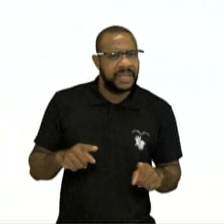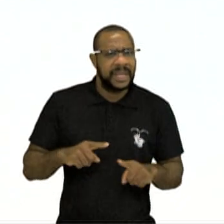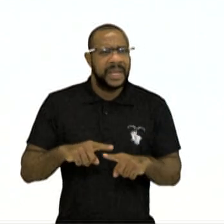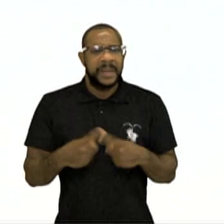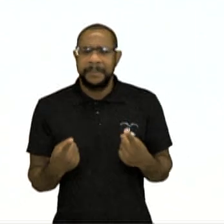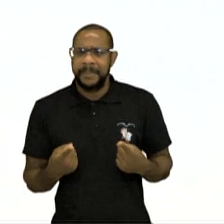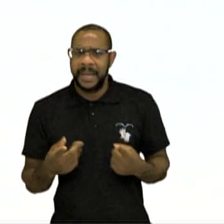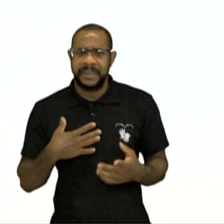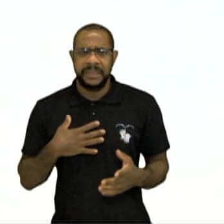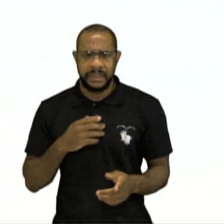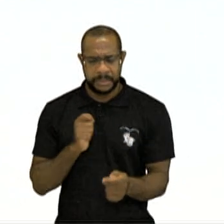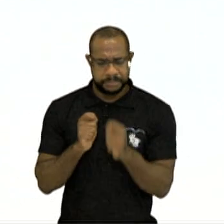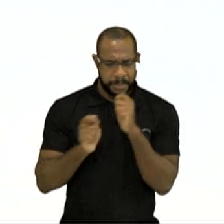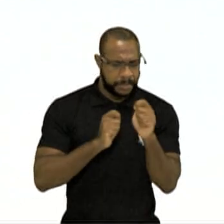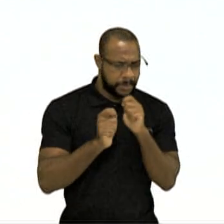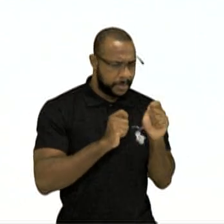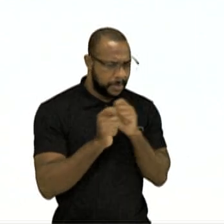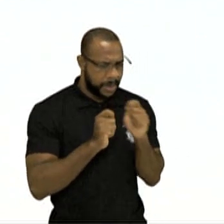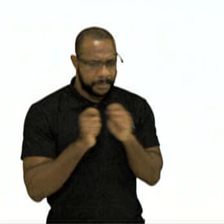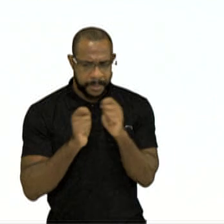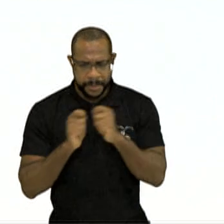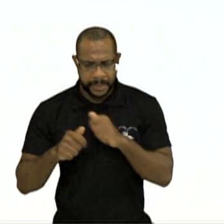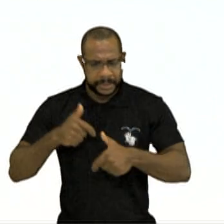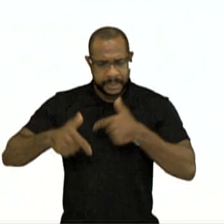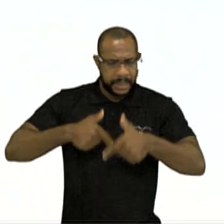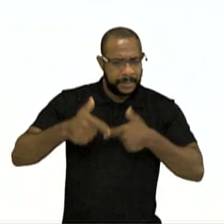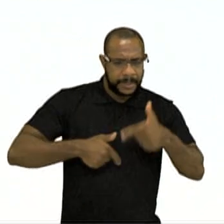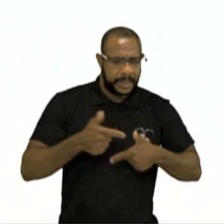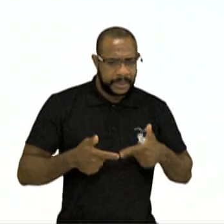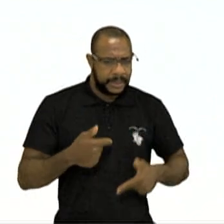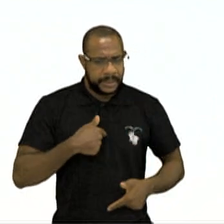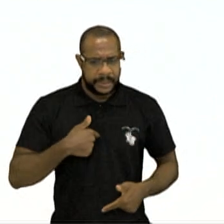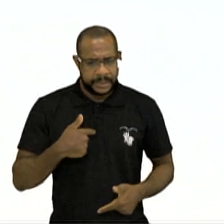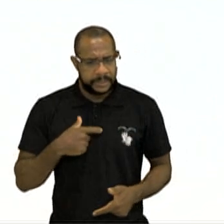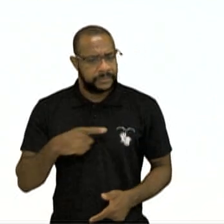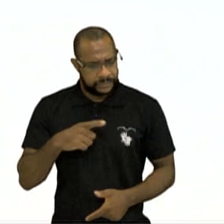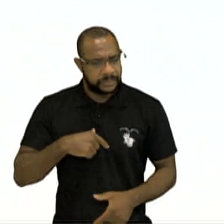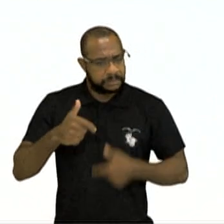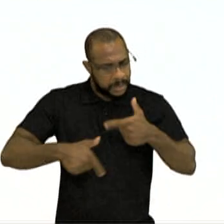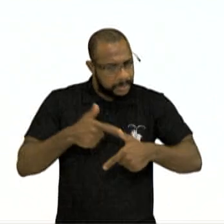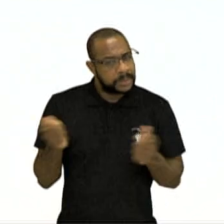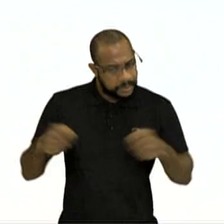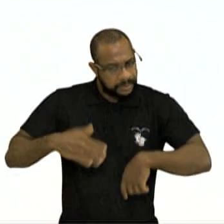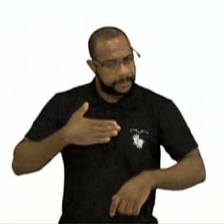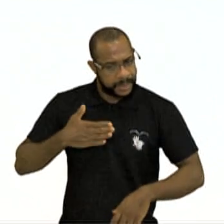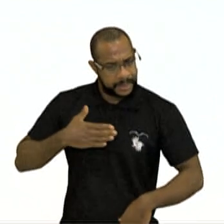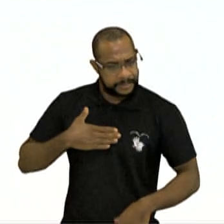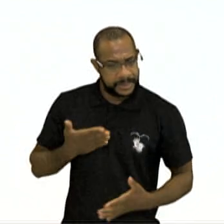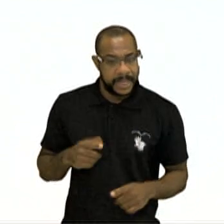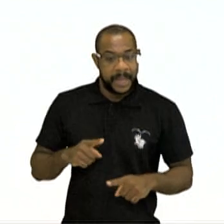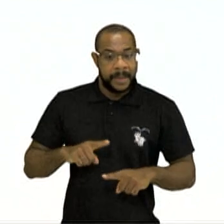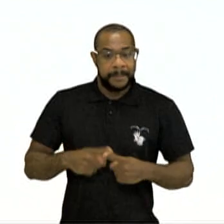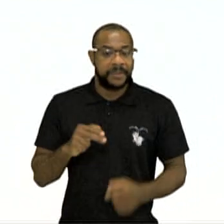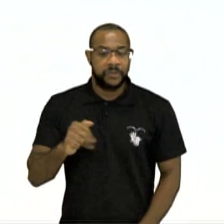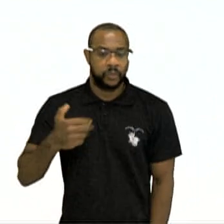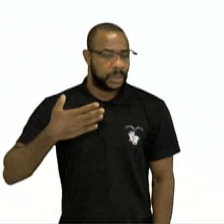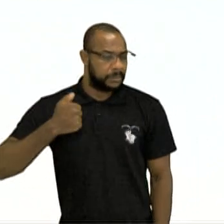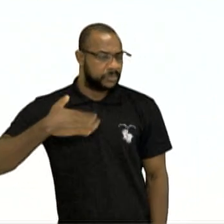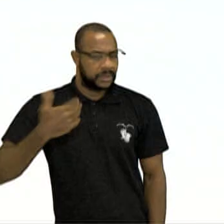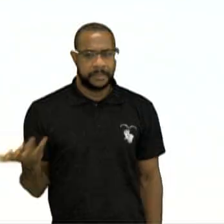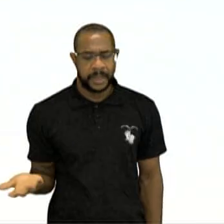de entrevistas e mais entrevistas de emprego, em que eu me encaixava perfeitamente para o cargo e nunca era